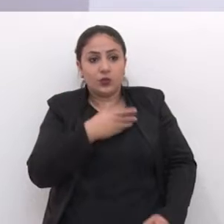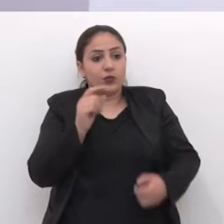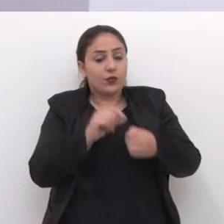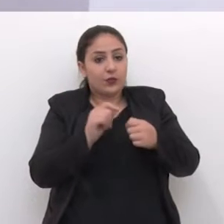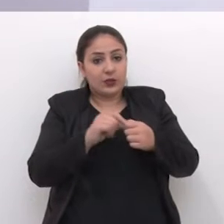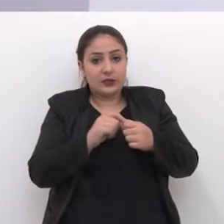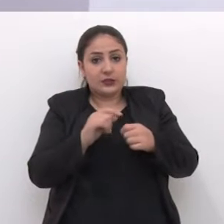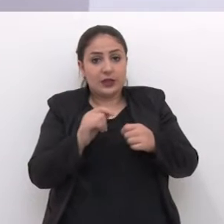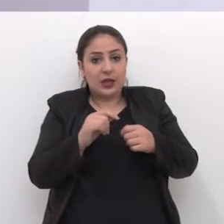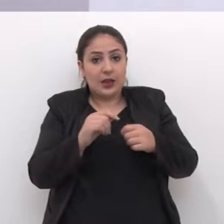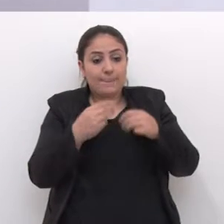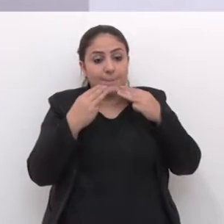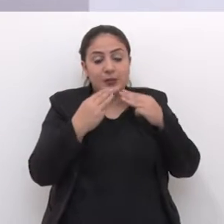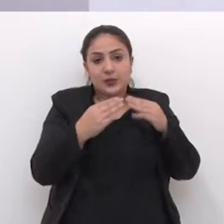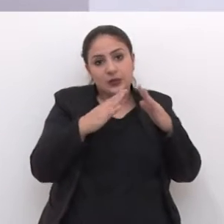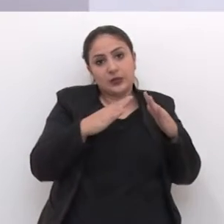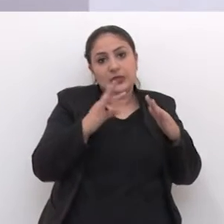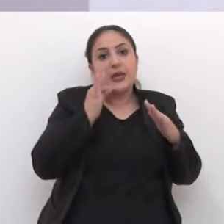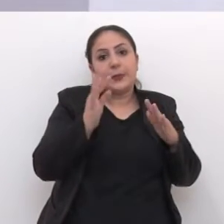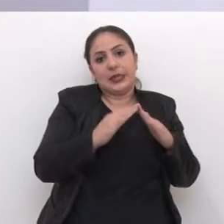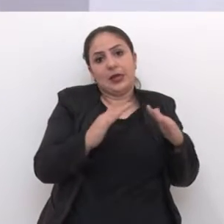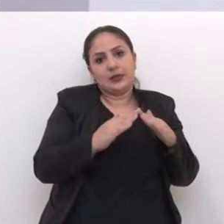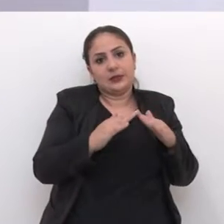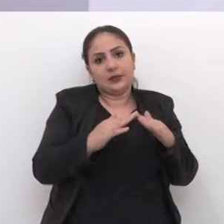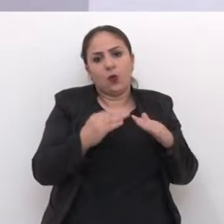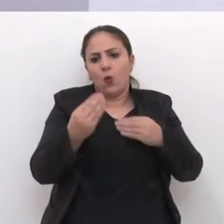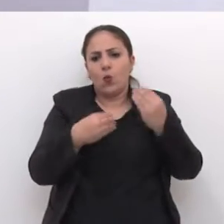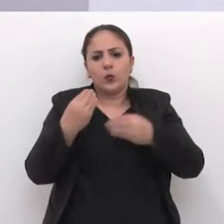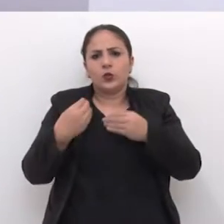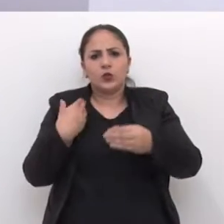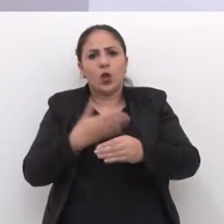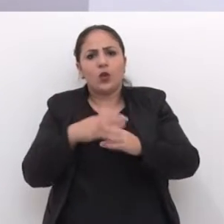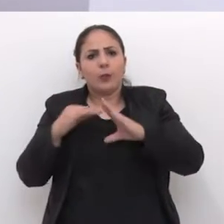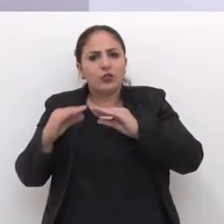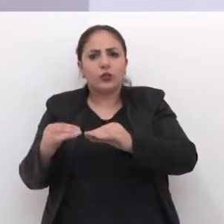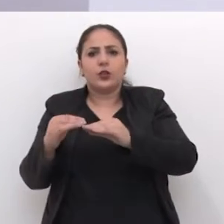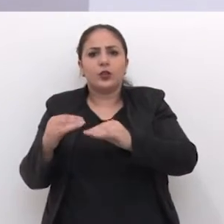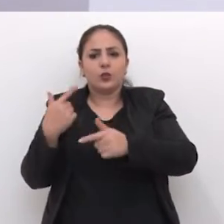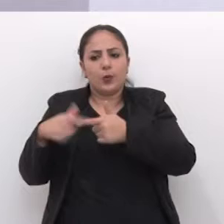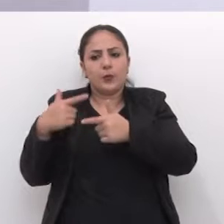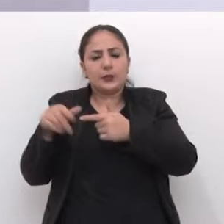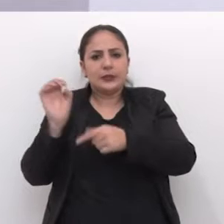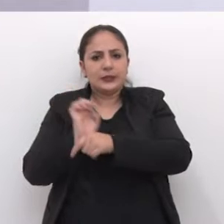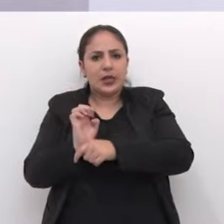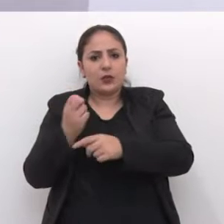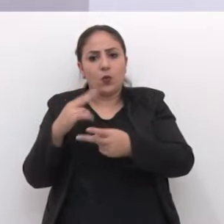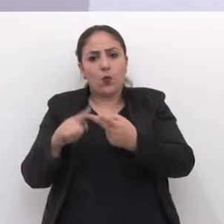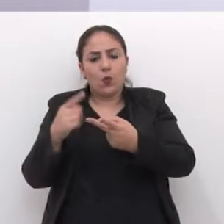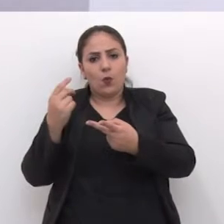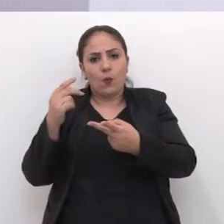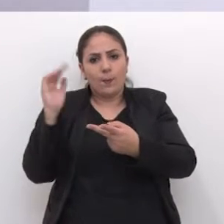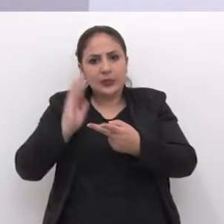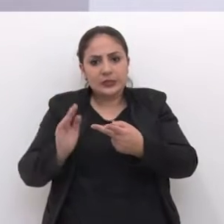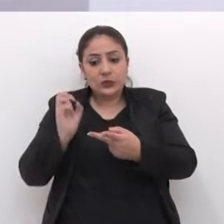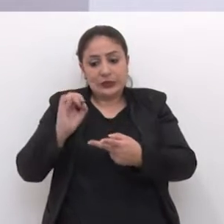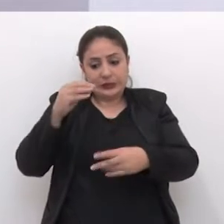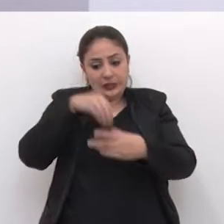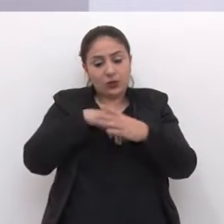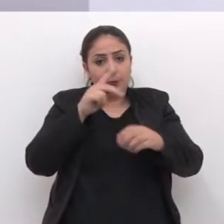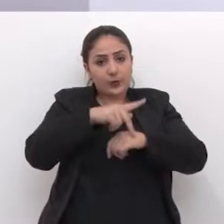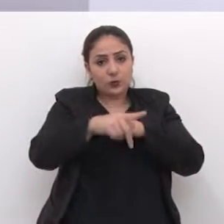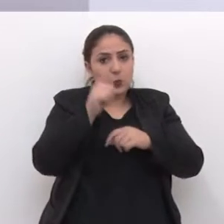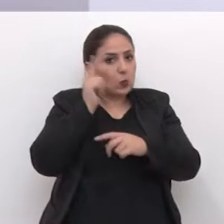não fizemos a lição de casa. Como é que nós vamos estar interferindo nos problemas do Estado e no problema do Brasil, se aqui em Passo Fundo a gente não